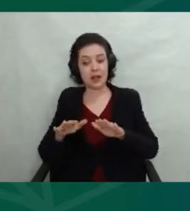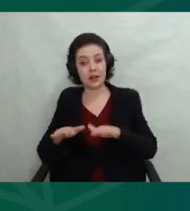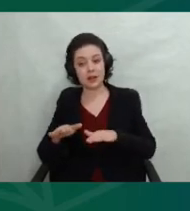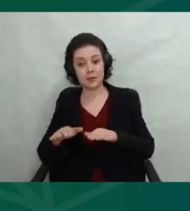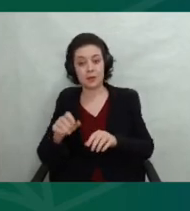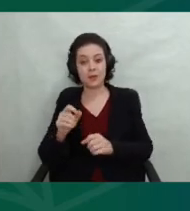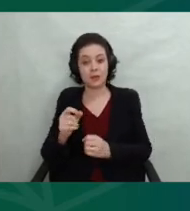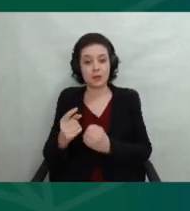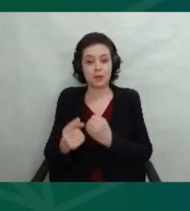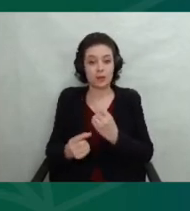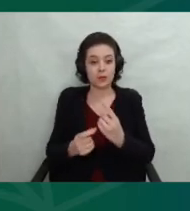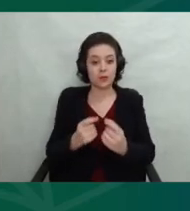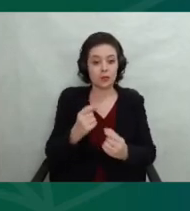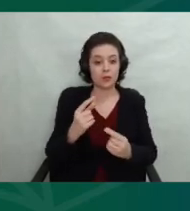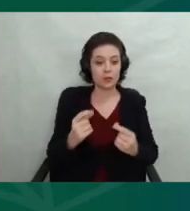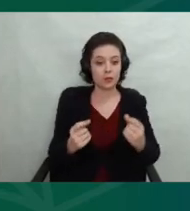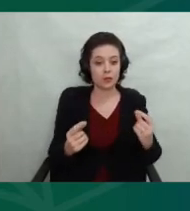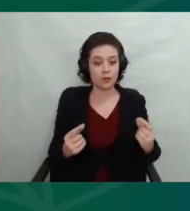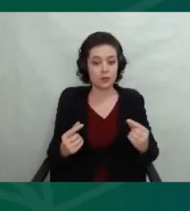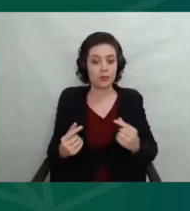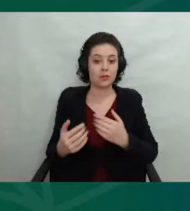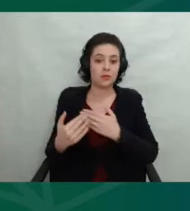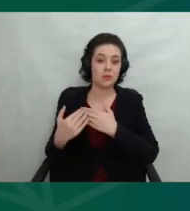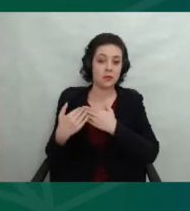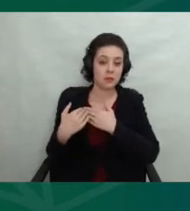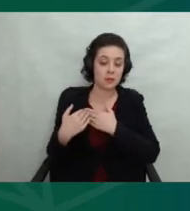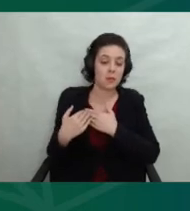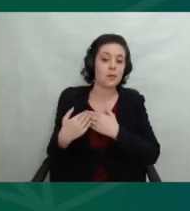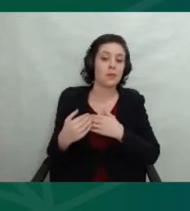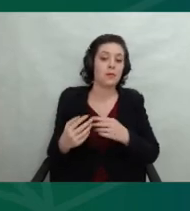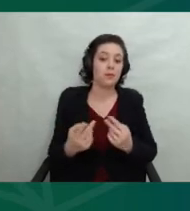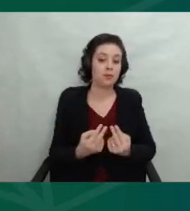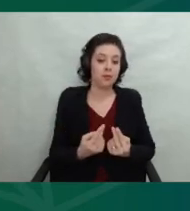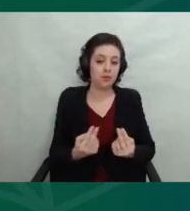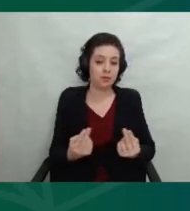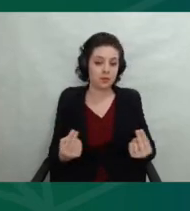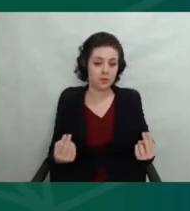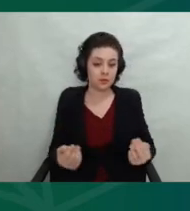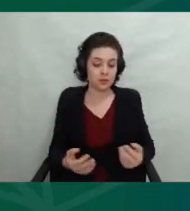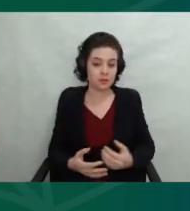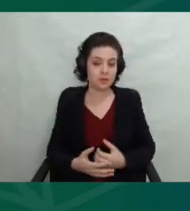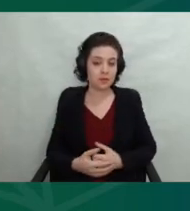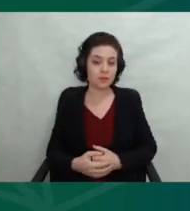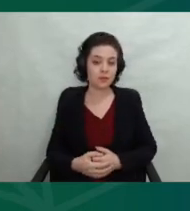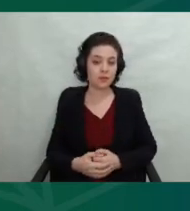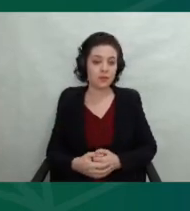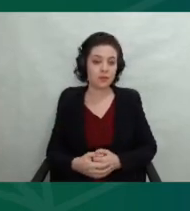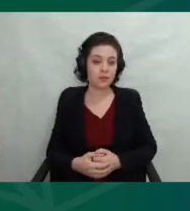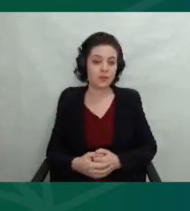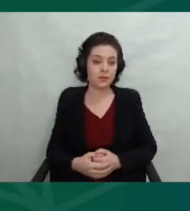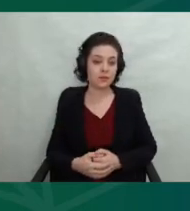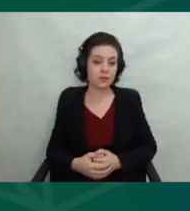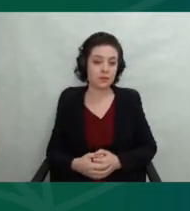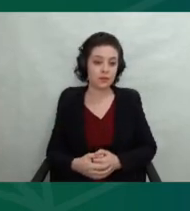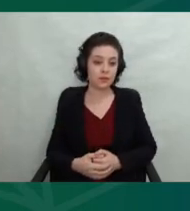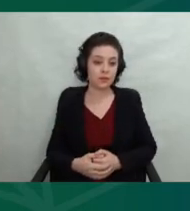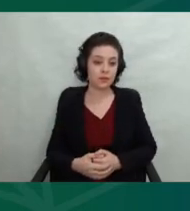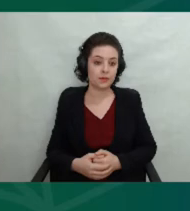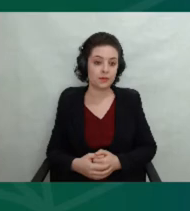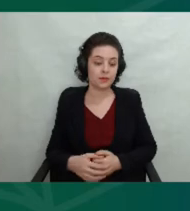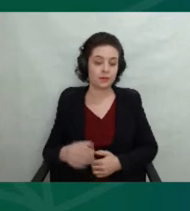órgãos respondem da mesma forma ao ataque do composto, e que o corante, além de